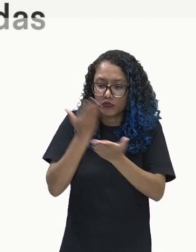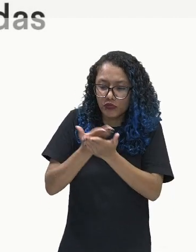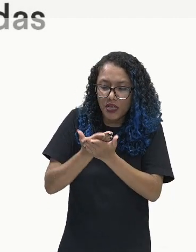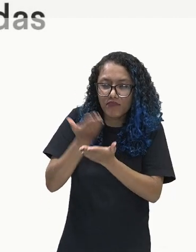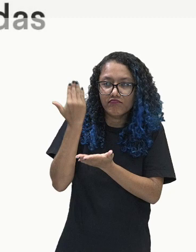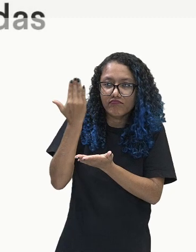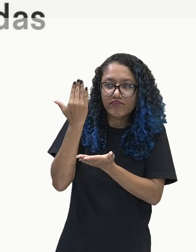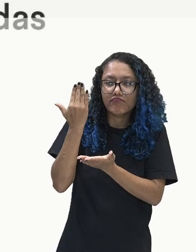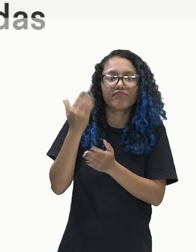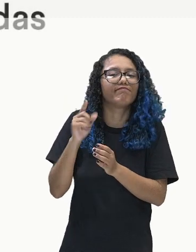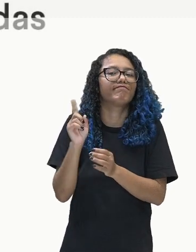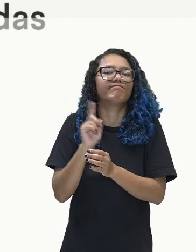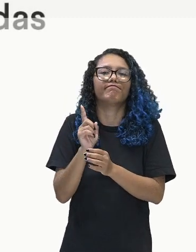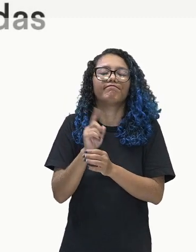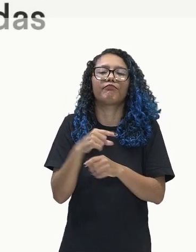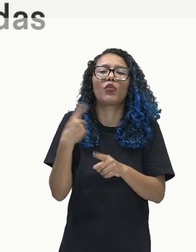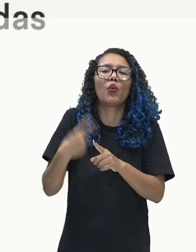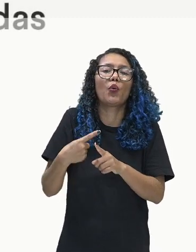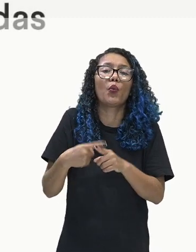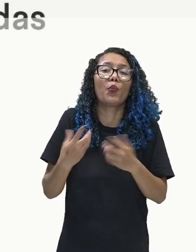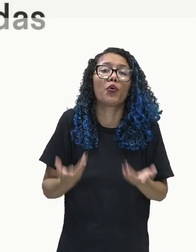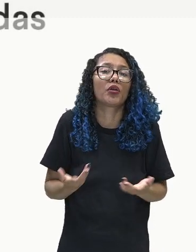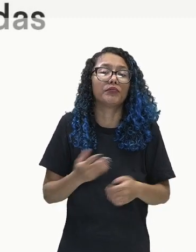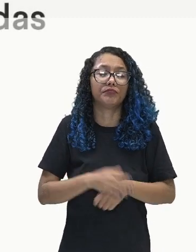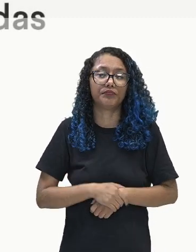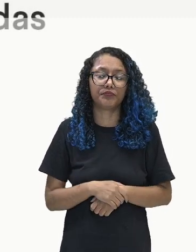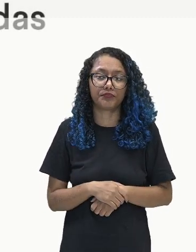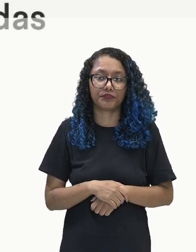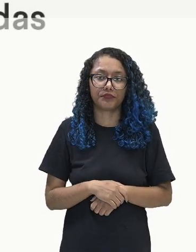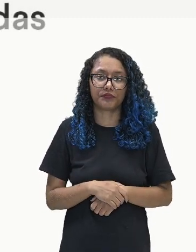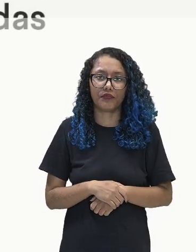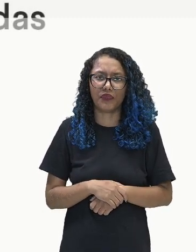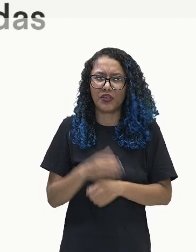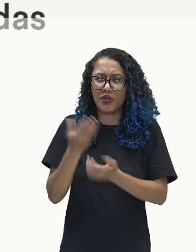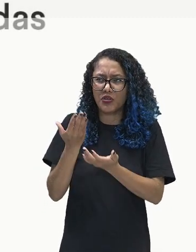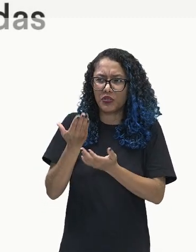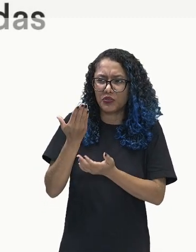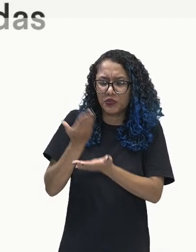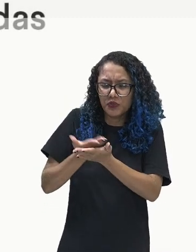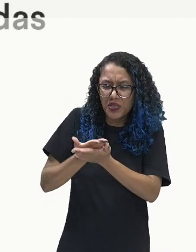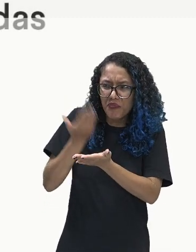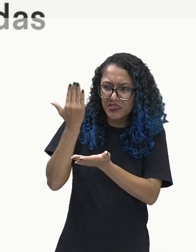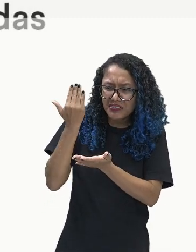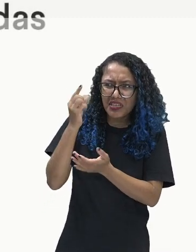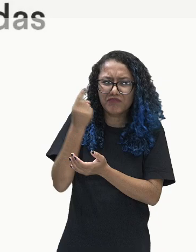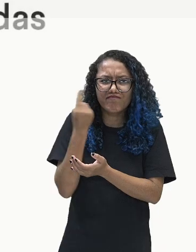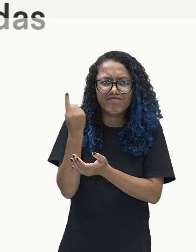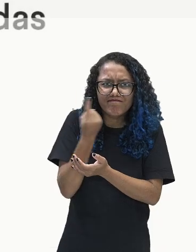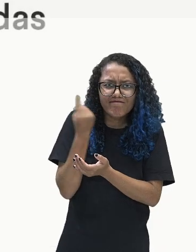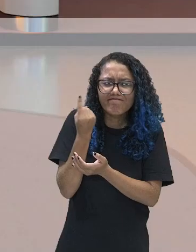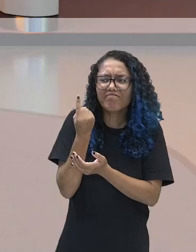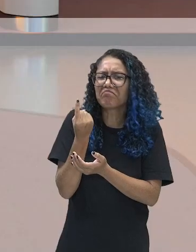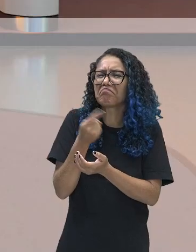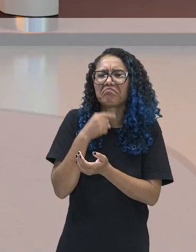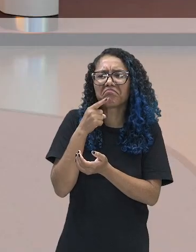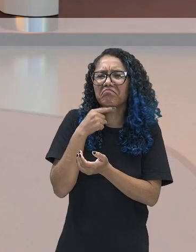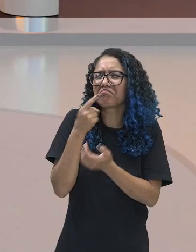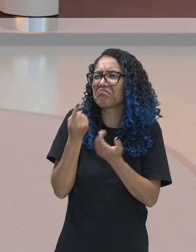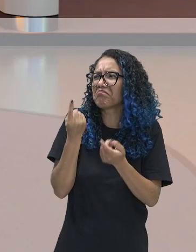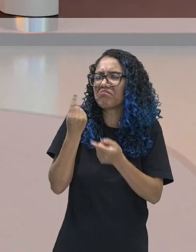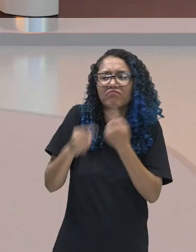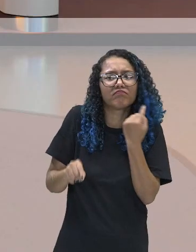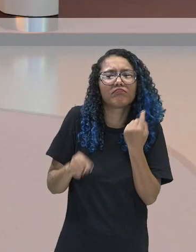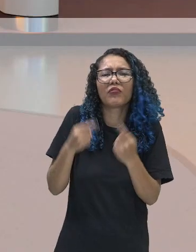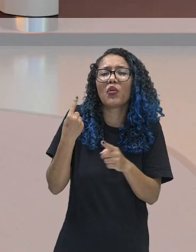passado. Até porque, gente, o estudo do passado isolado, ele meio que não interessa pra gente que vive no presente, não é